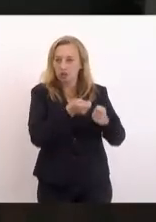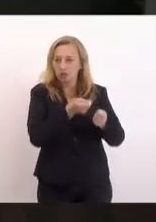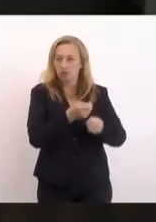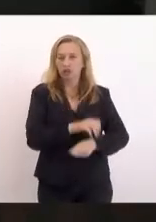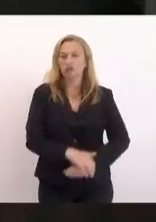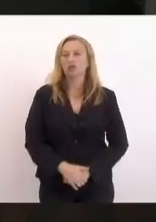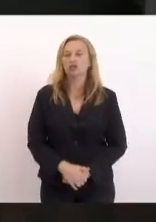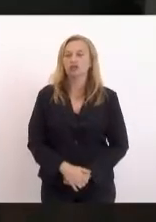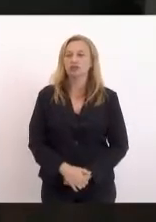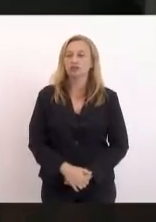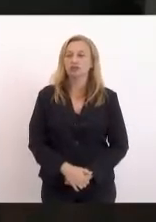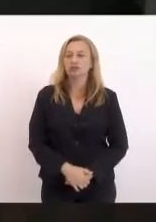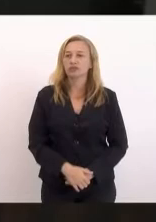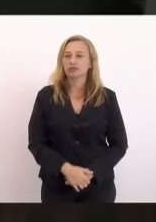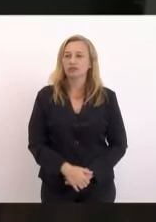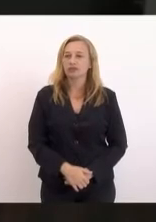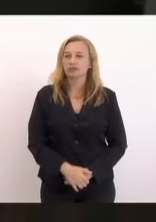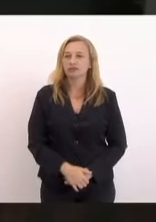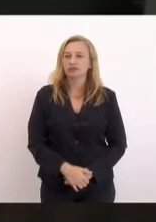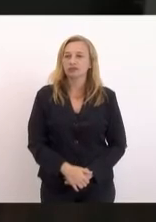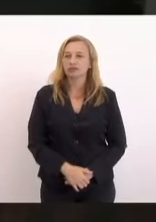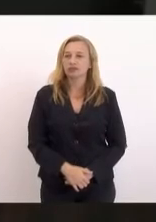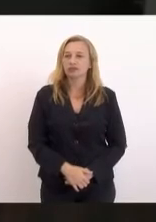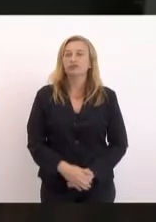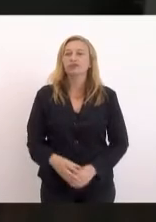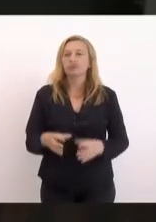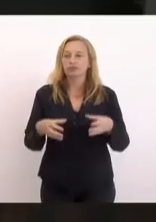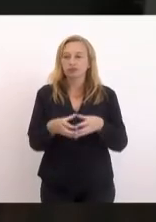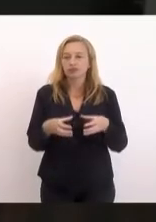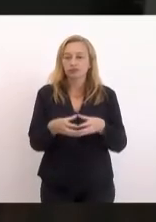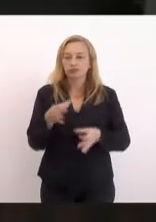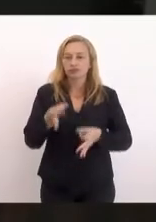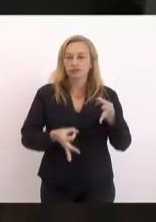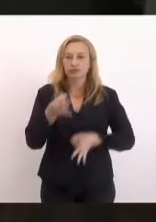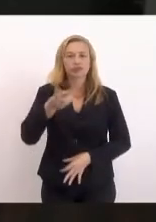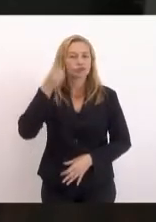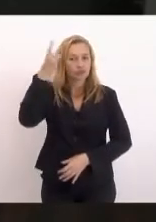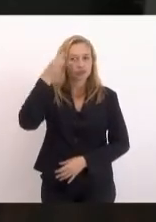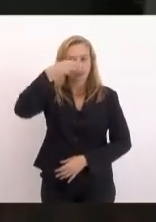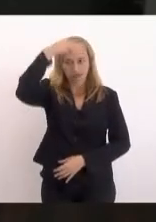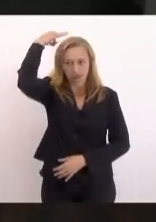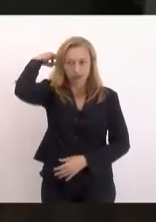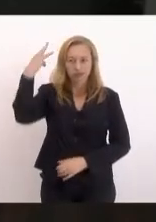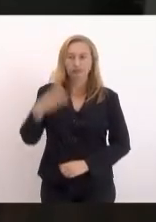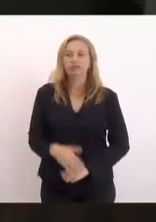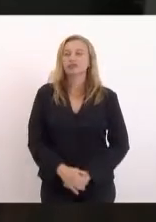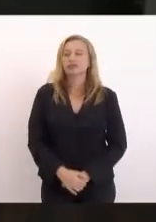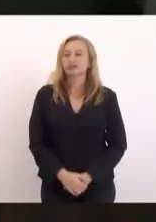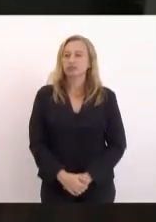e Controle. Para emitir parecer pela Comissão de Constituição e Justiça, deputado Márcio Pacheco.